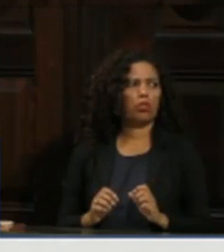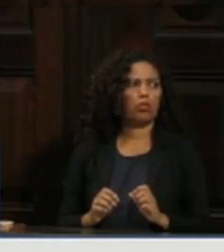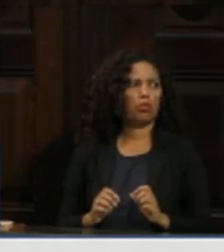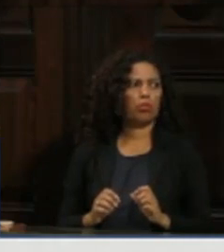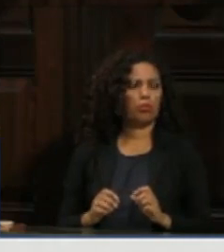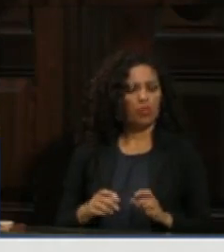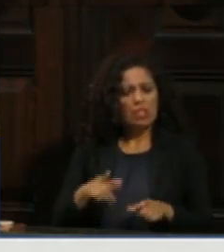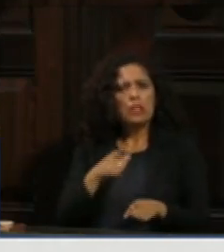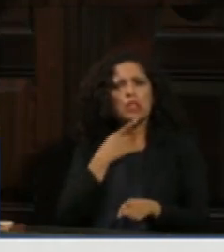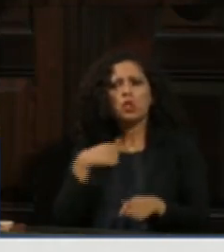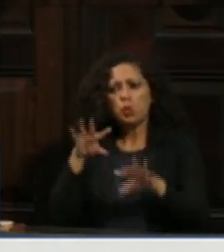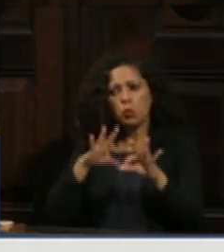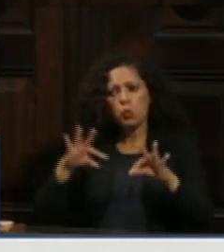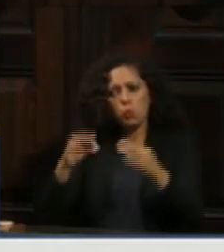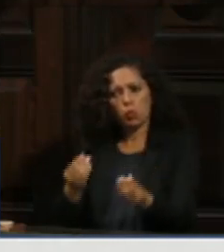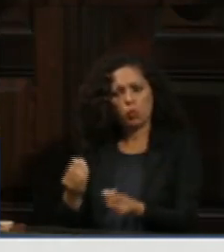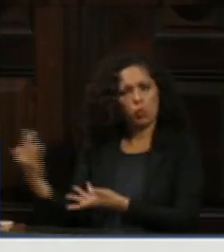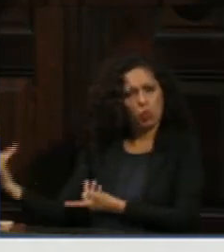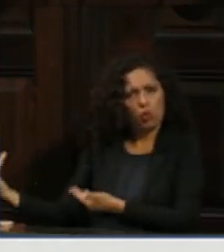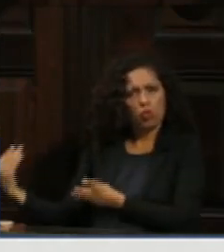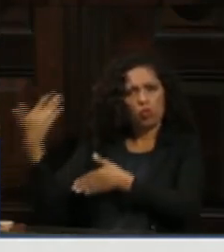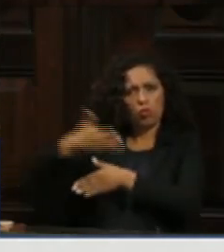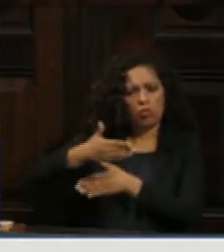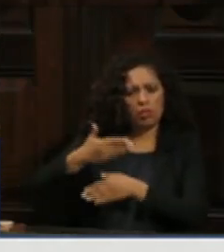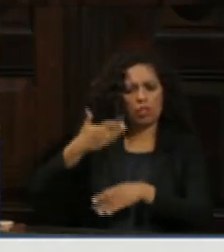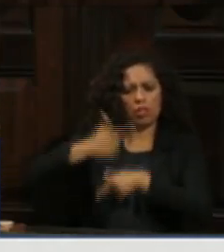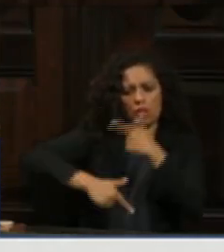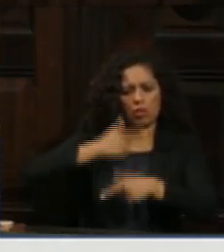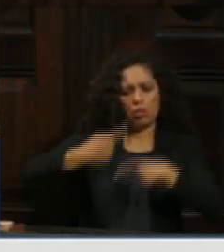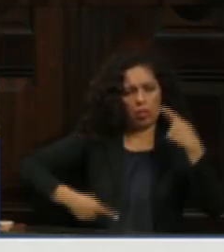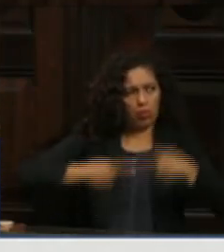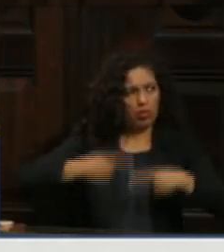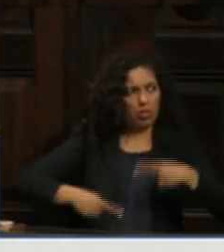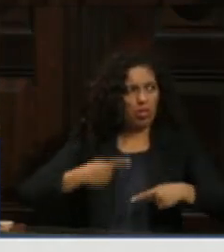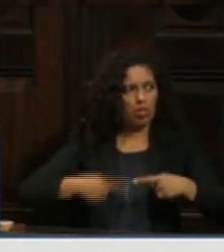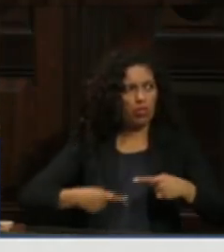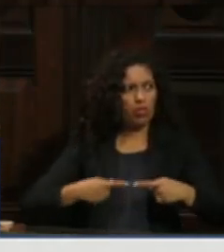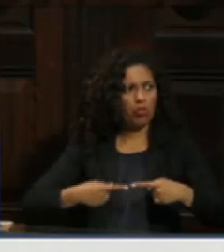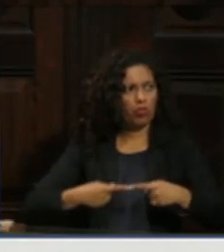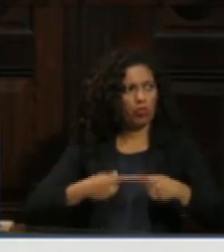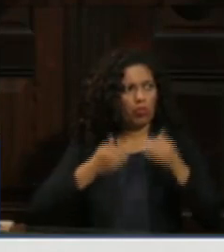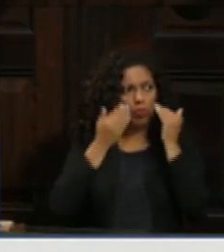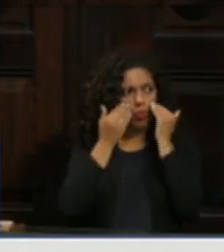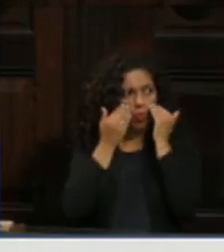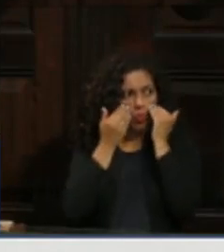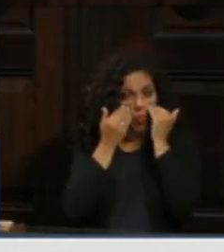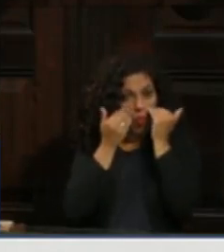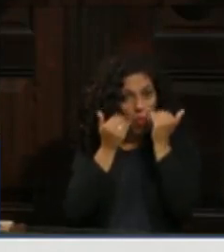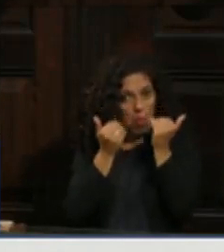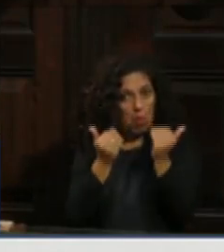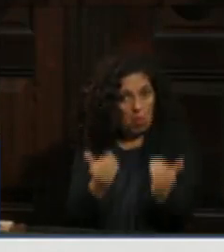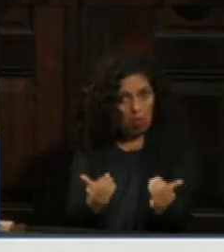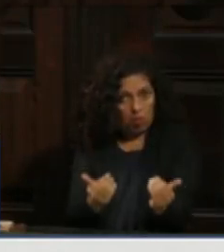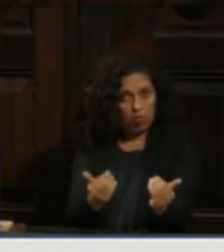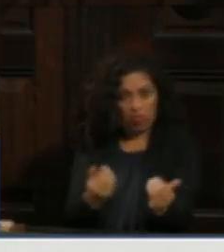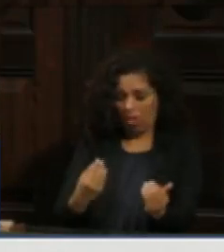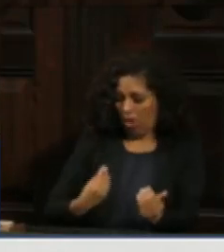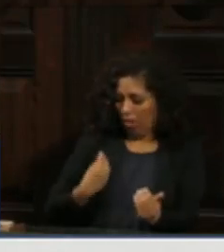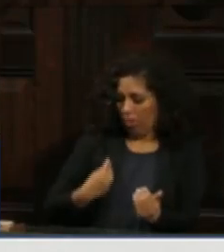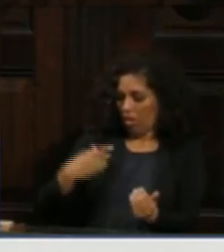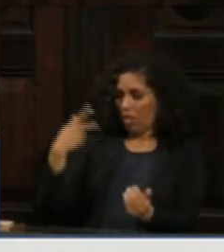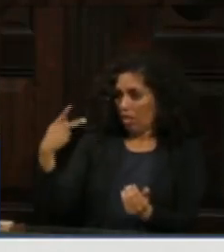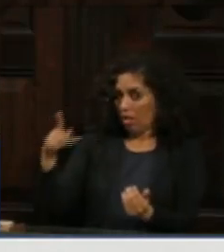nossa capacidade de acreditar que vale a pena ter a representação pública. Eu espero que esses jovens que estão chegando